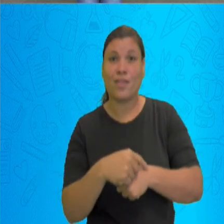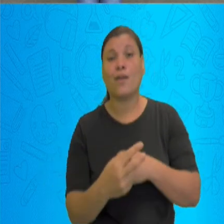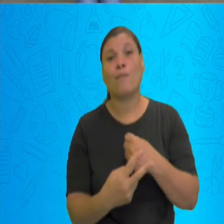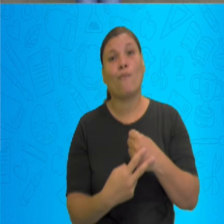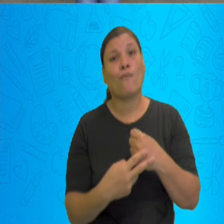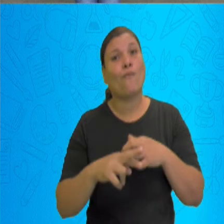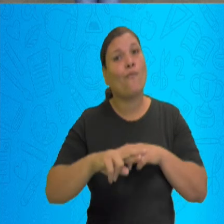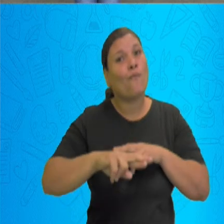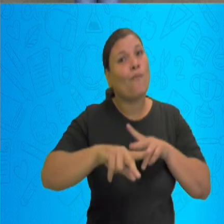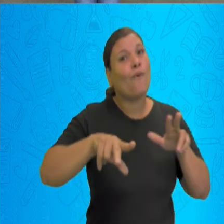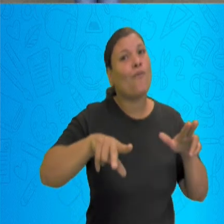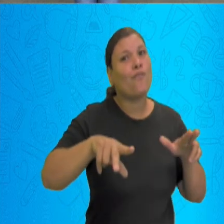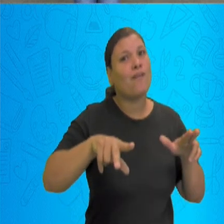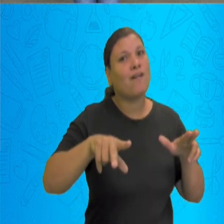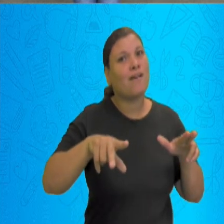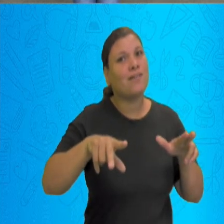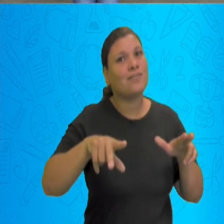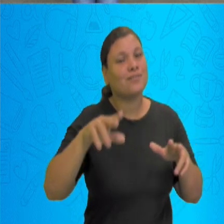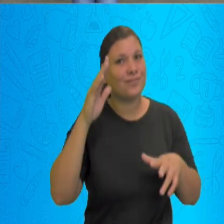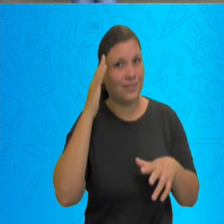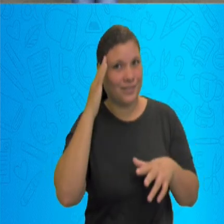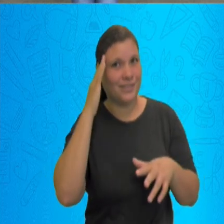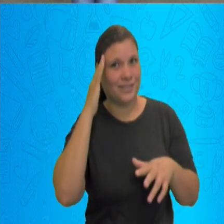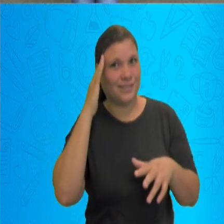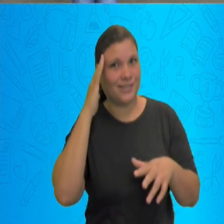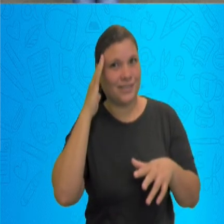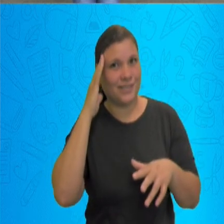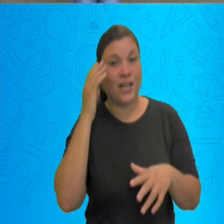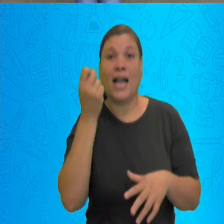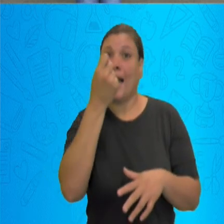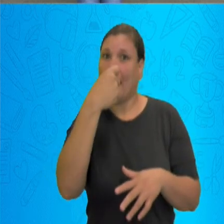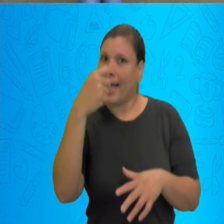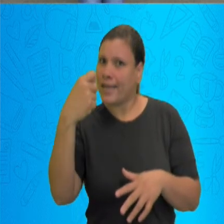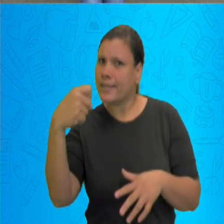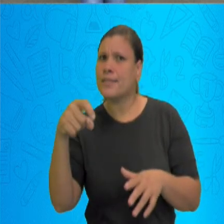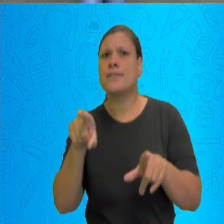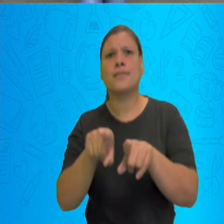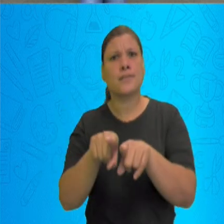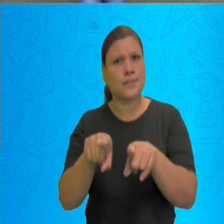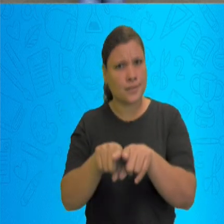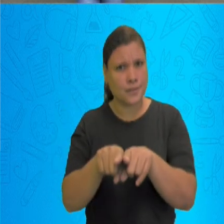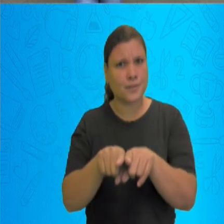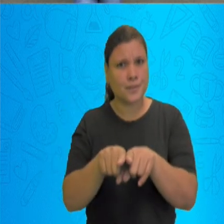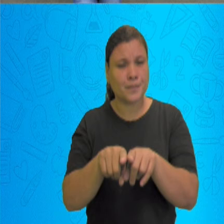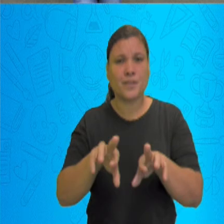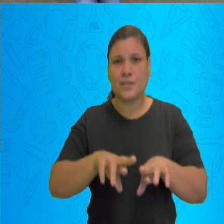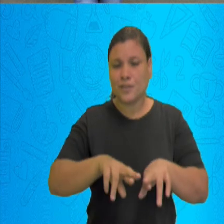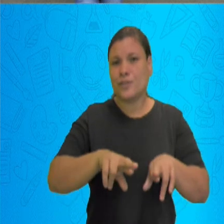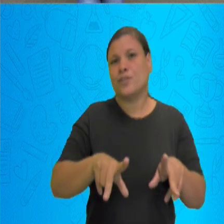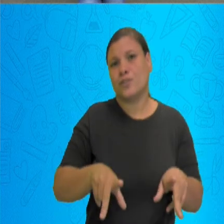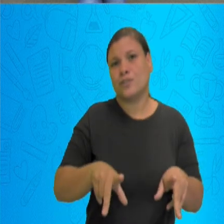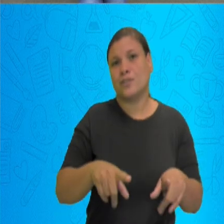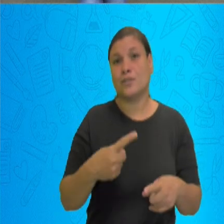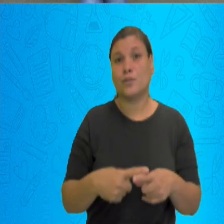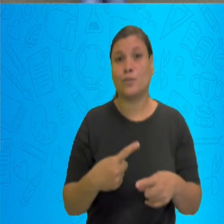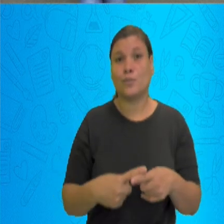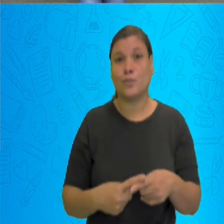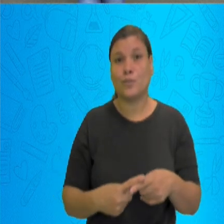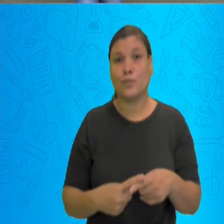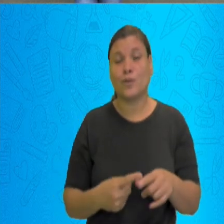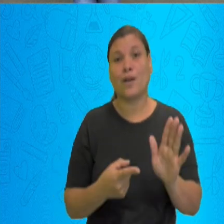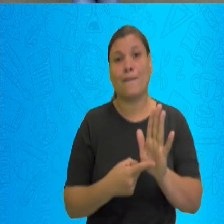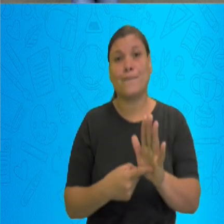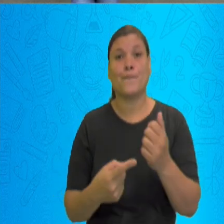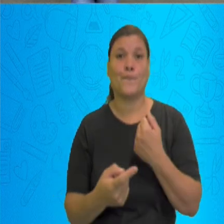eu estudara muito. E vamos aqui lembrar que o estudara traz